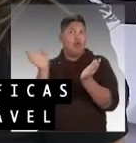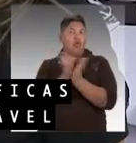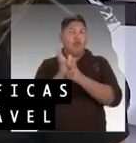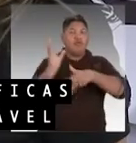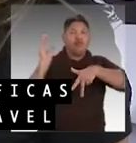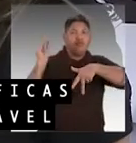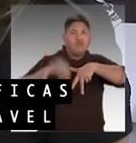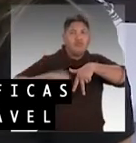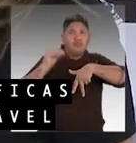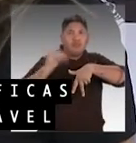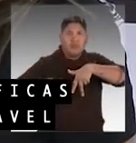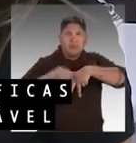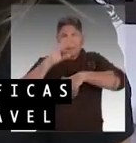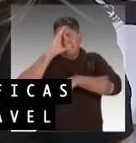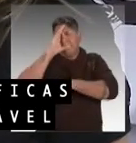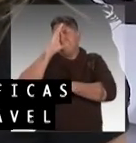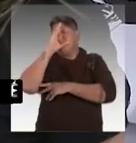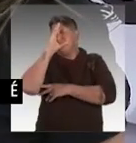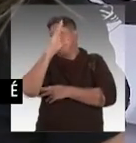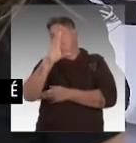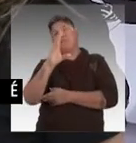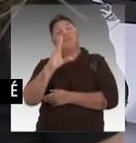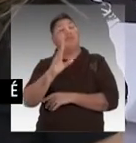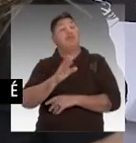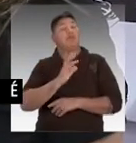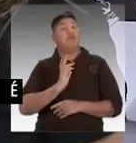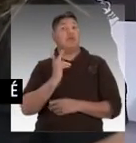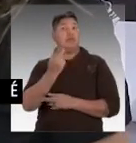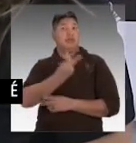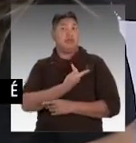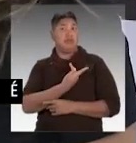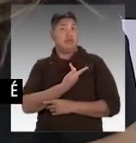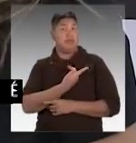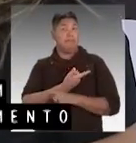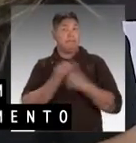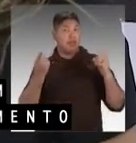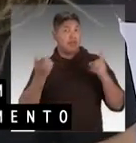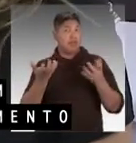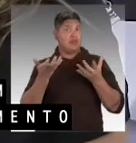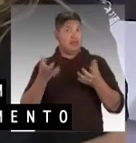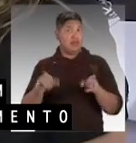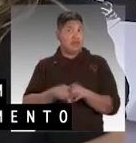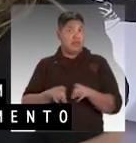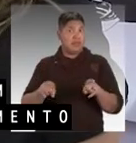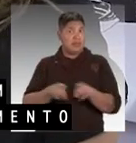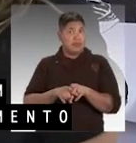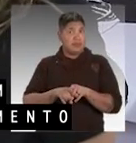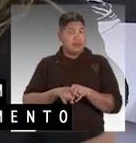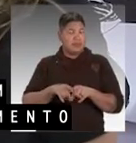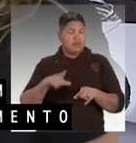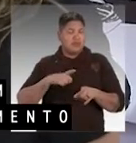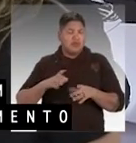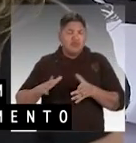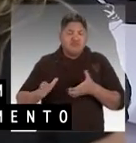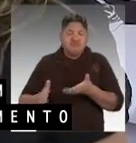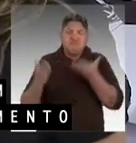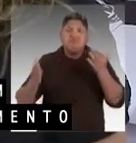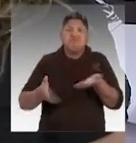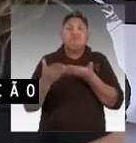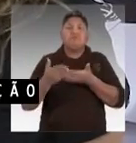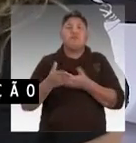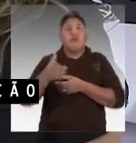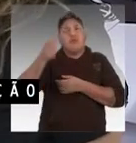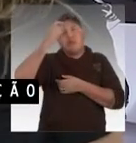grupo vulnerável, que principalmente é trans, mas a gente também quer que tenha um fomento e